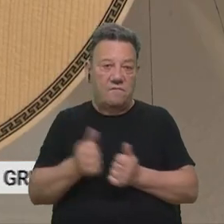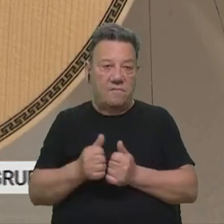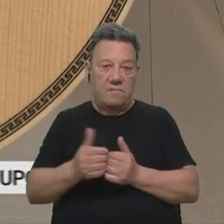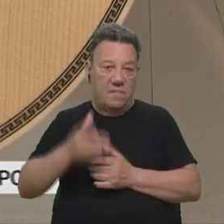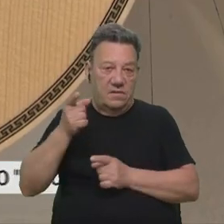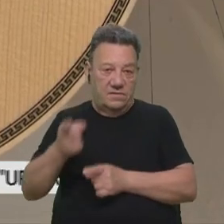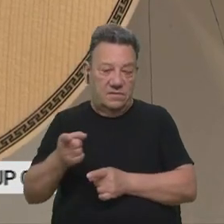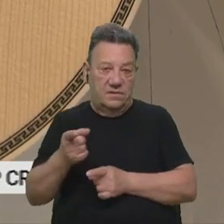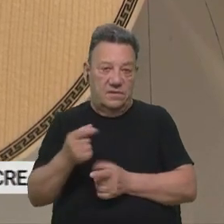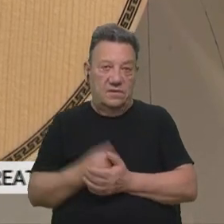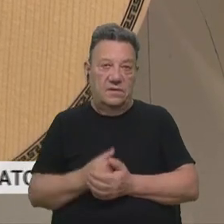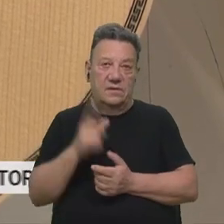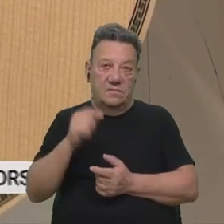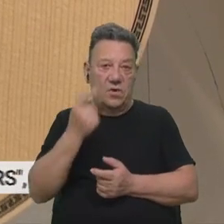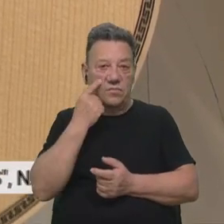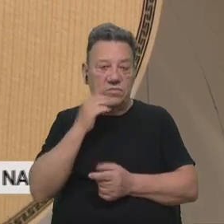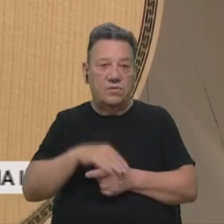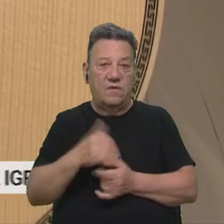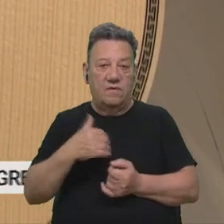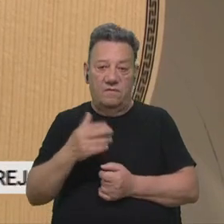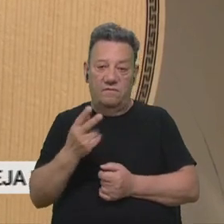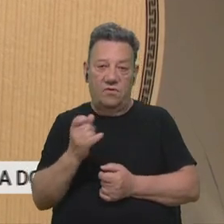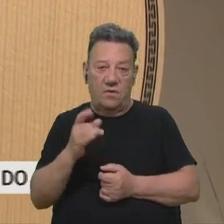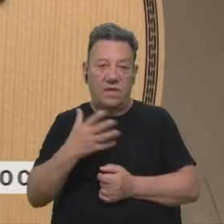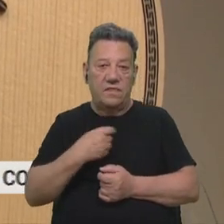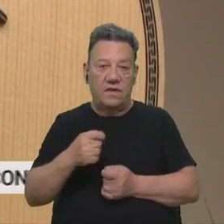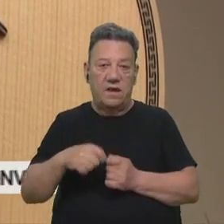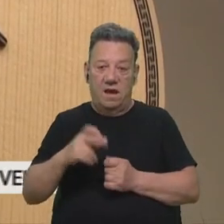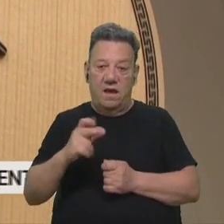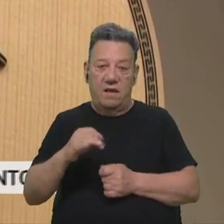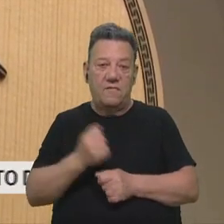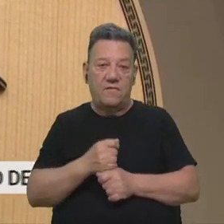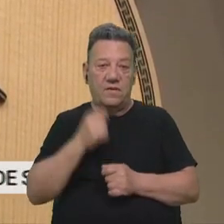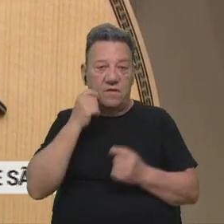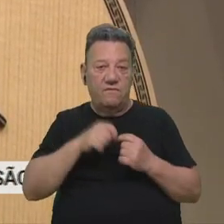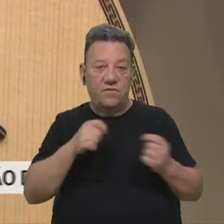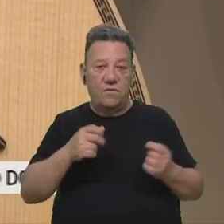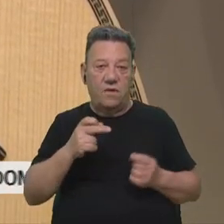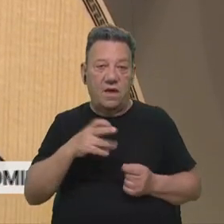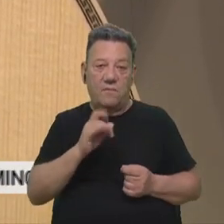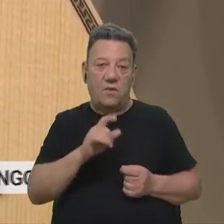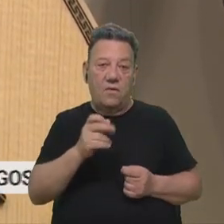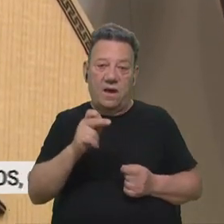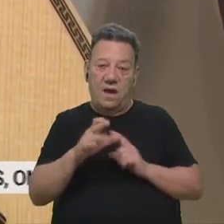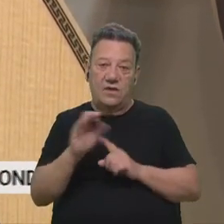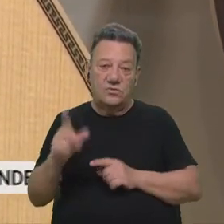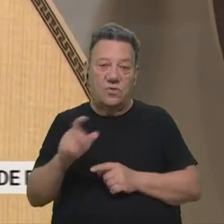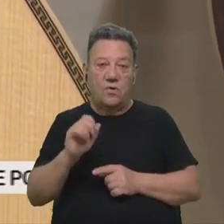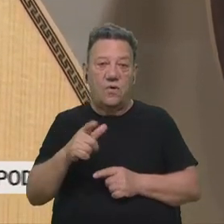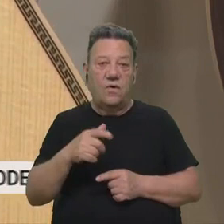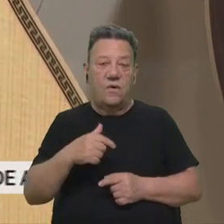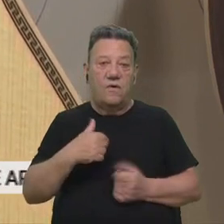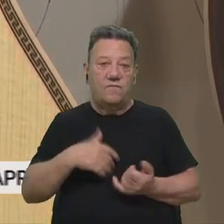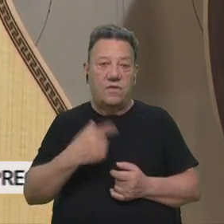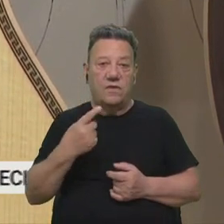familiaridades. É também conhecida por viola de arame devido a ter cordas feitas de fio de arame e não de aço, ou viola de dois corações